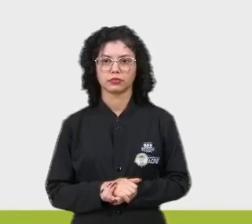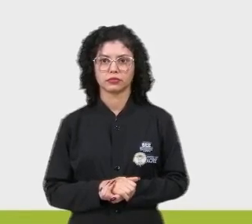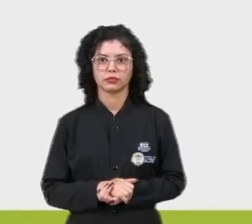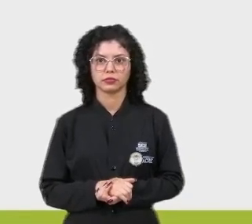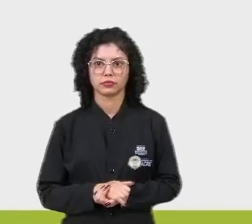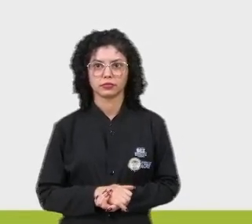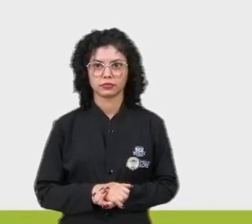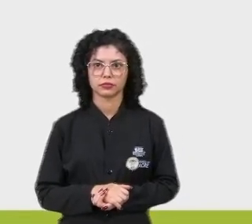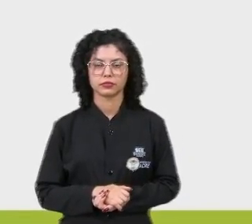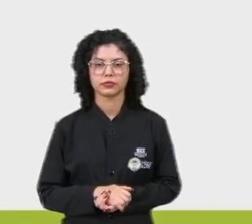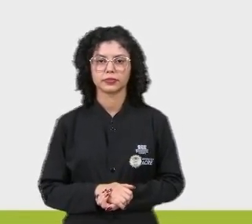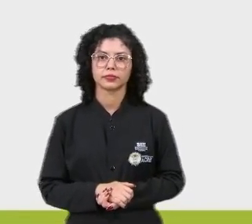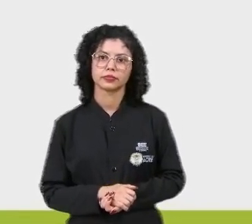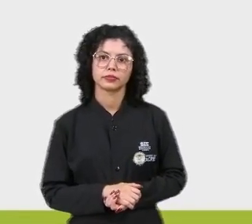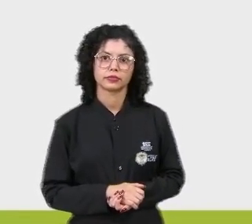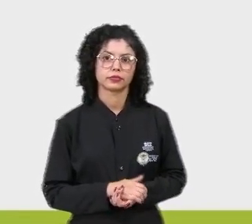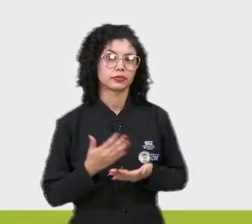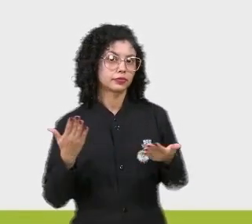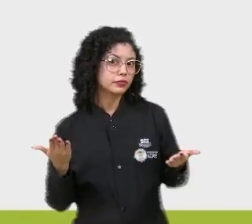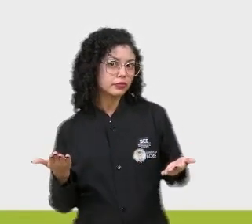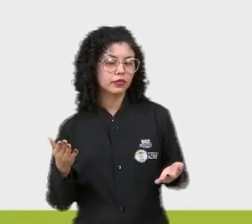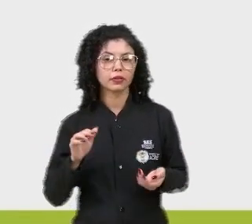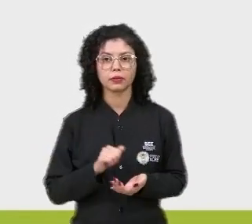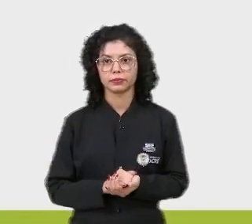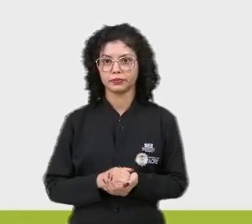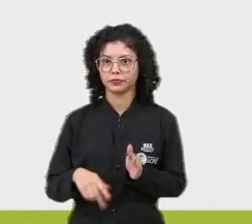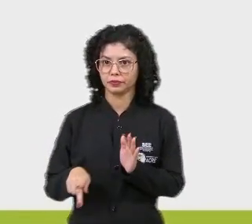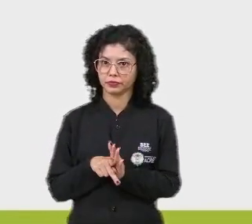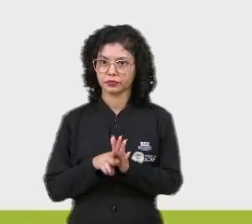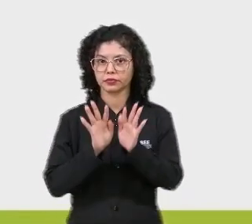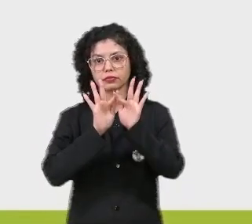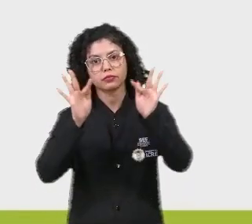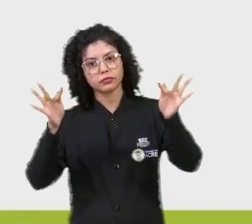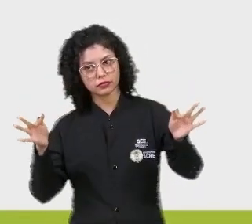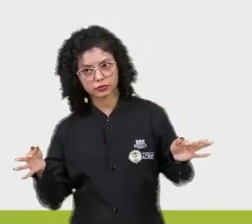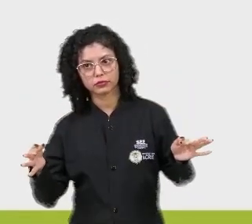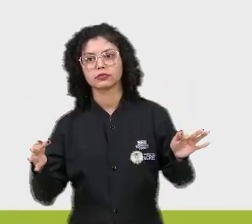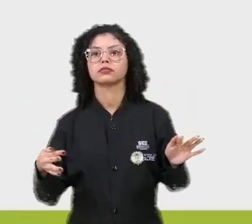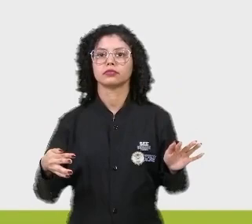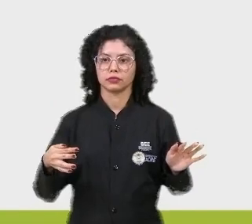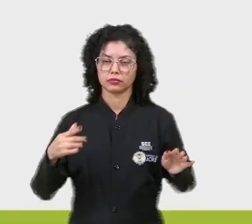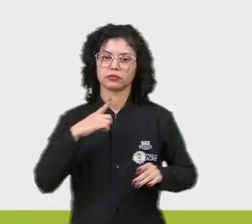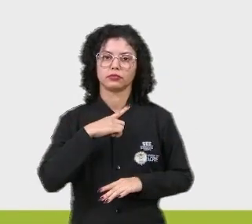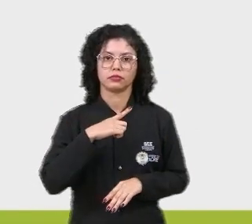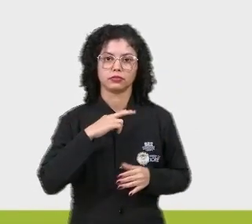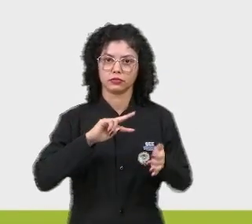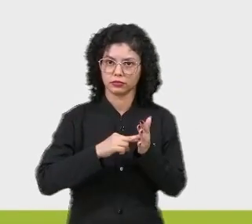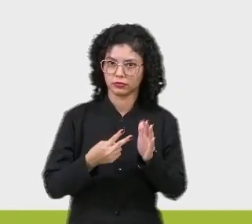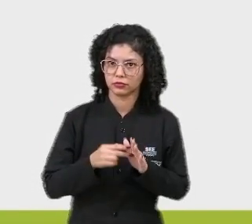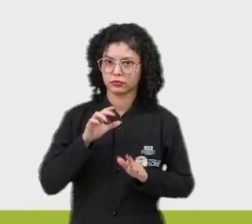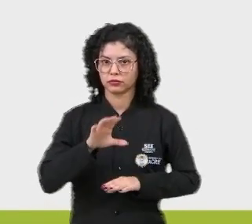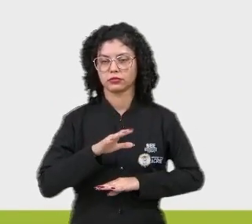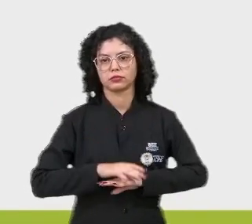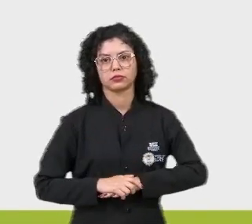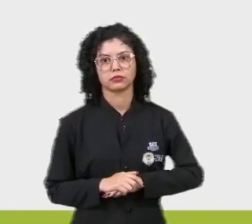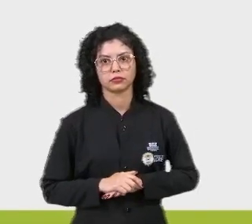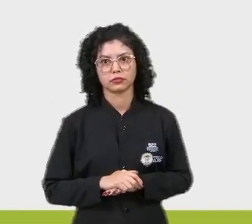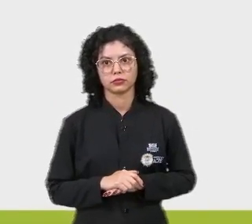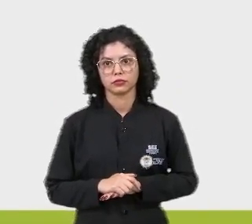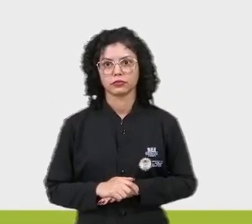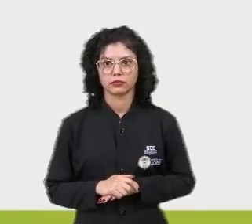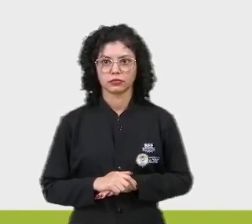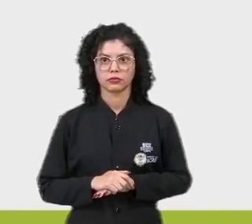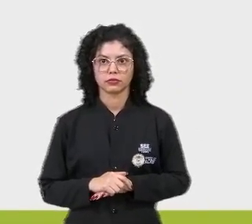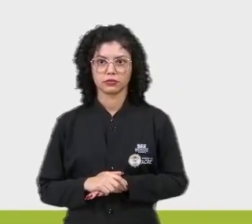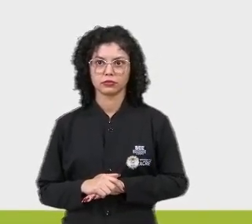da família não é esse recurso ou a frase proferida ela não está recorrendo a isso aí né